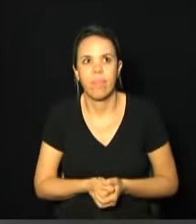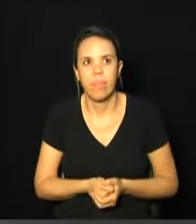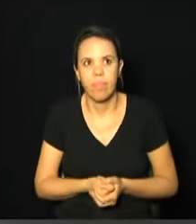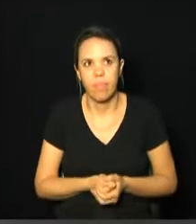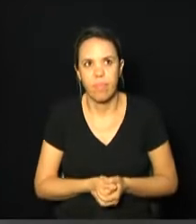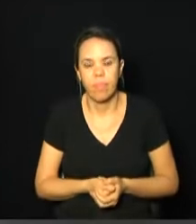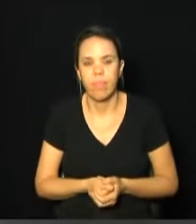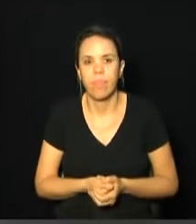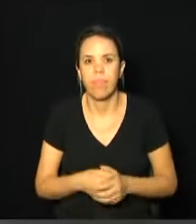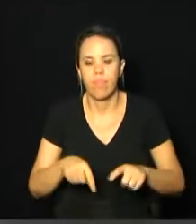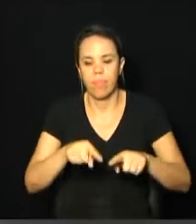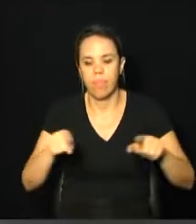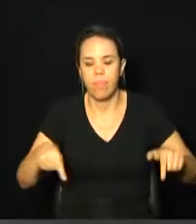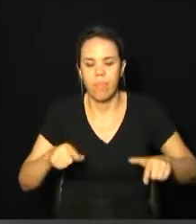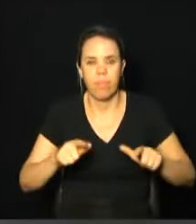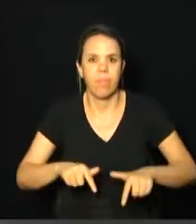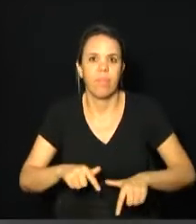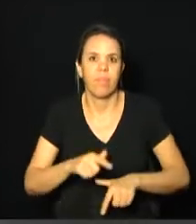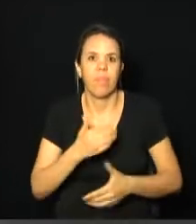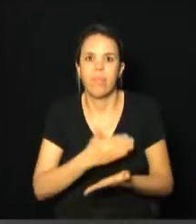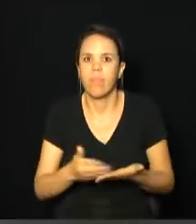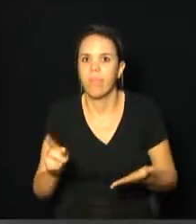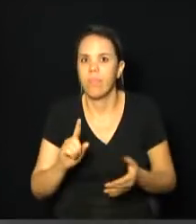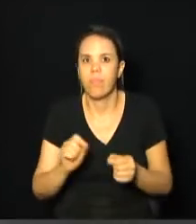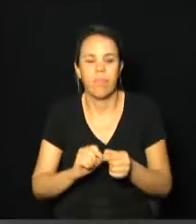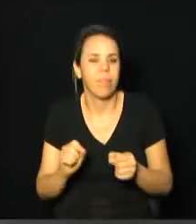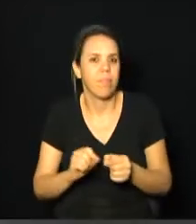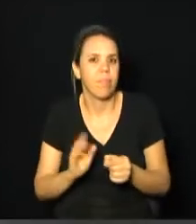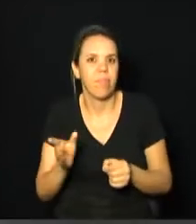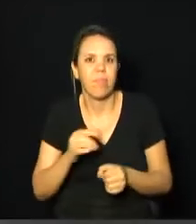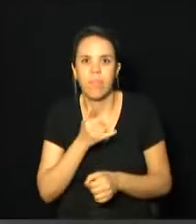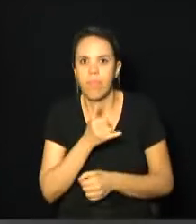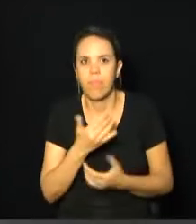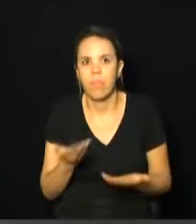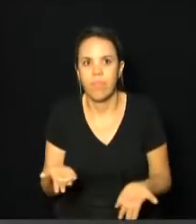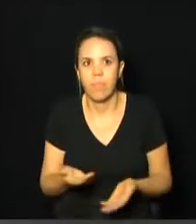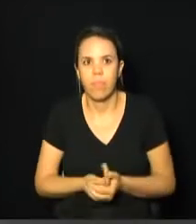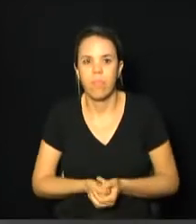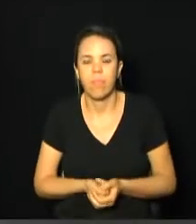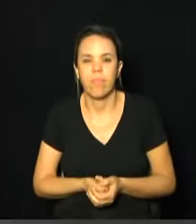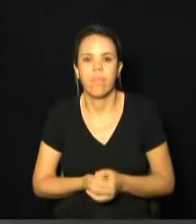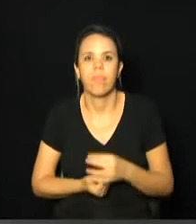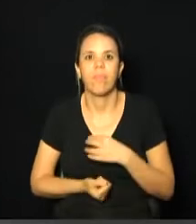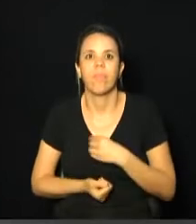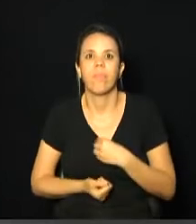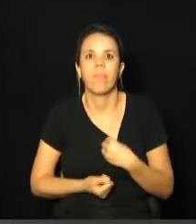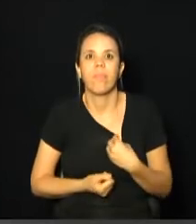O loteamento lá nem começou a ser feito, já tinha energia.